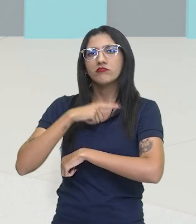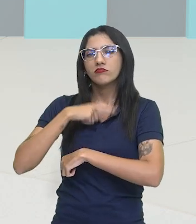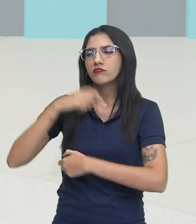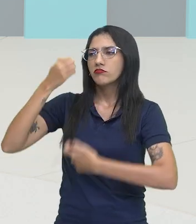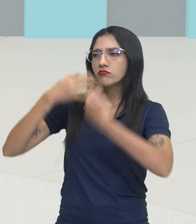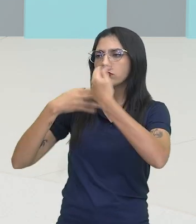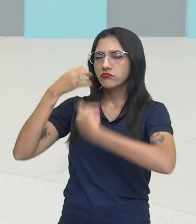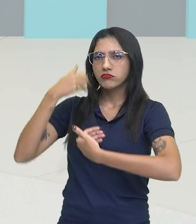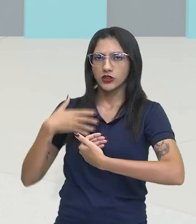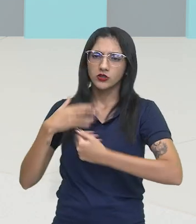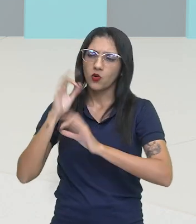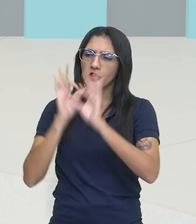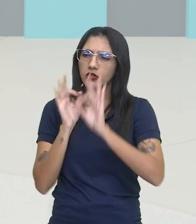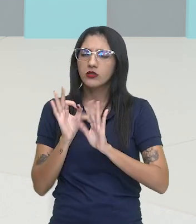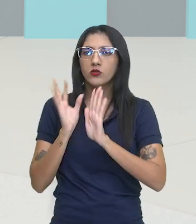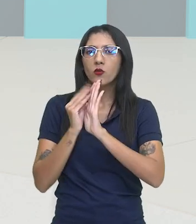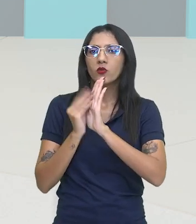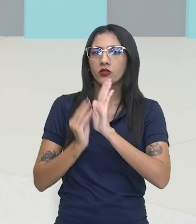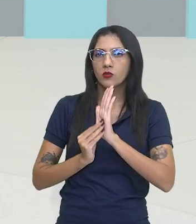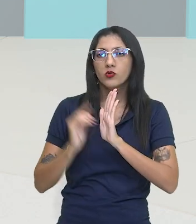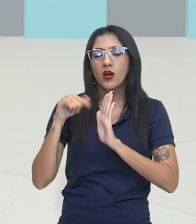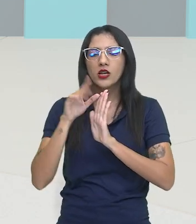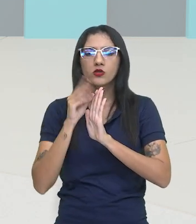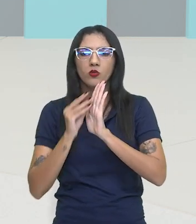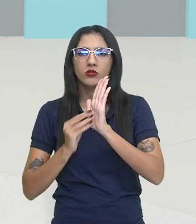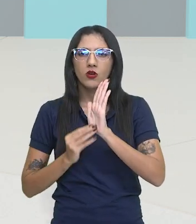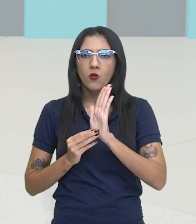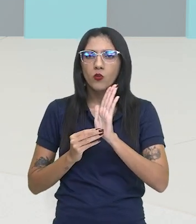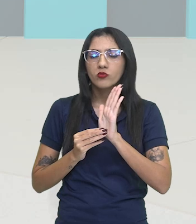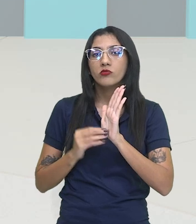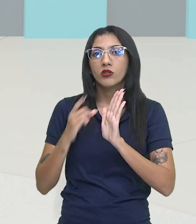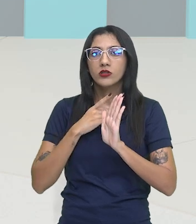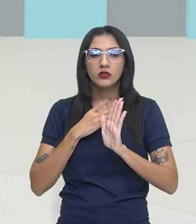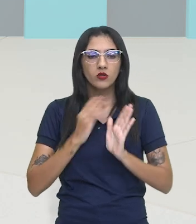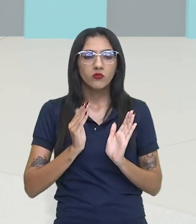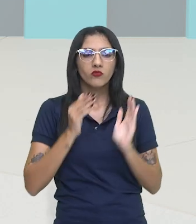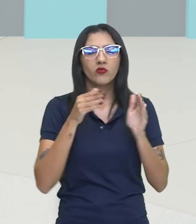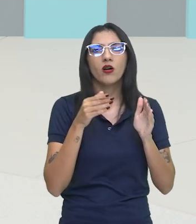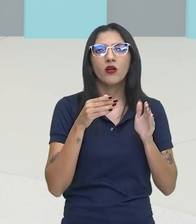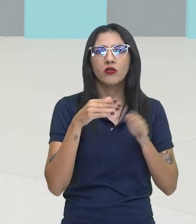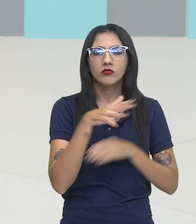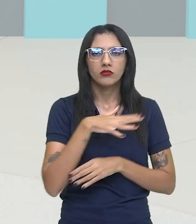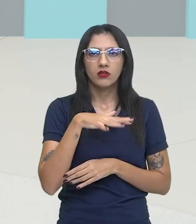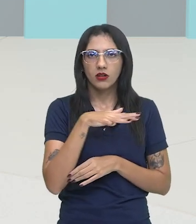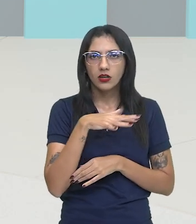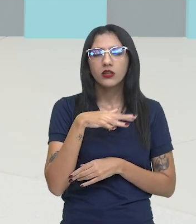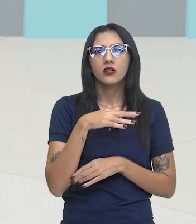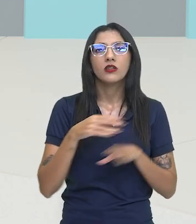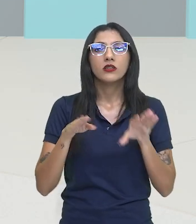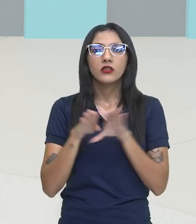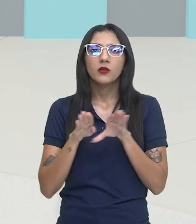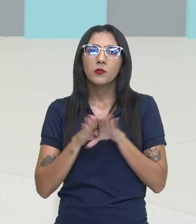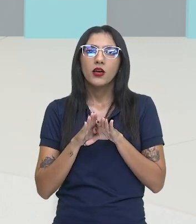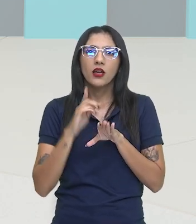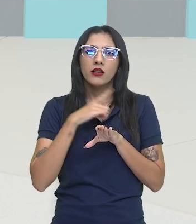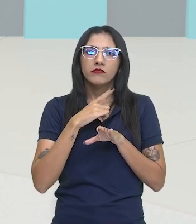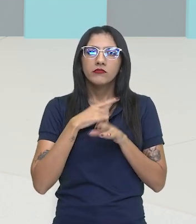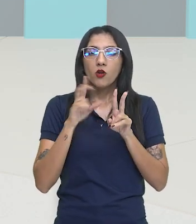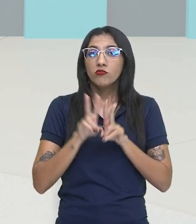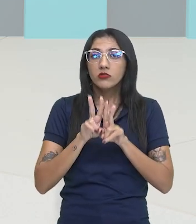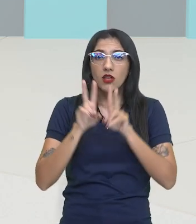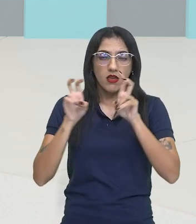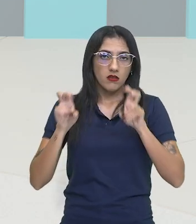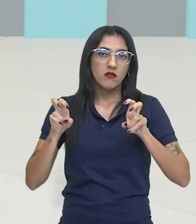de um conteúdo e esse conteúdo tem um público específico e tem um